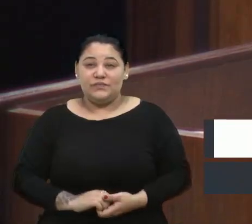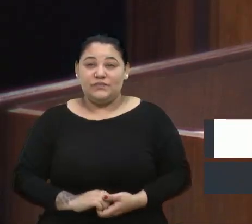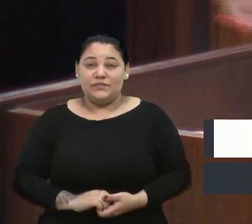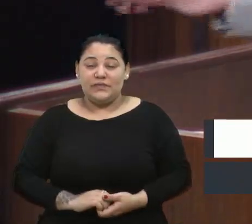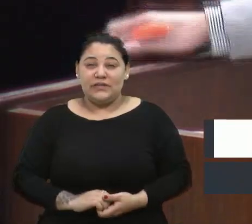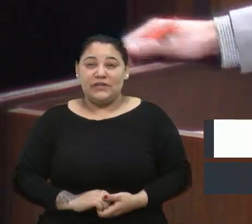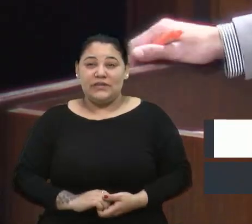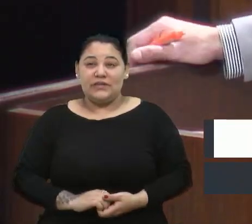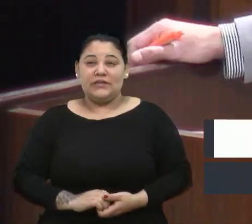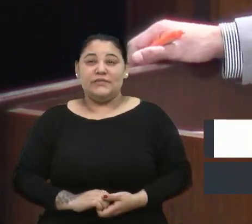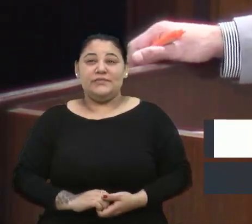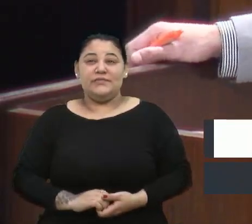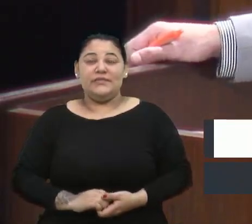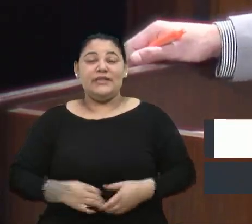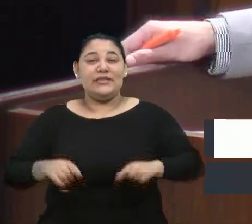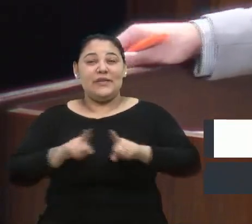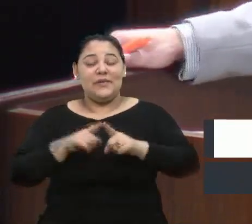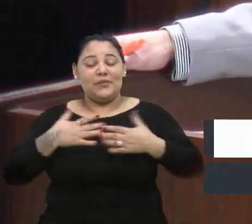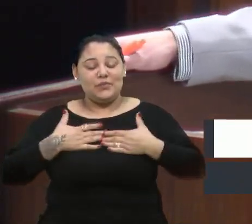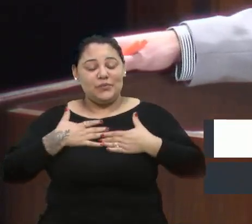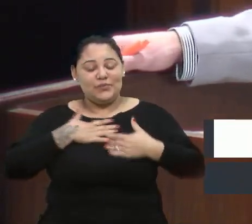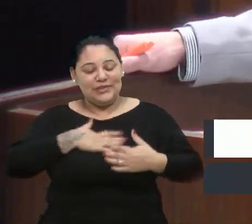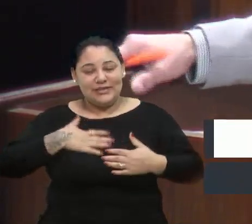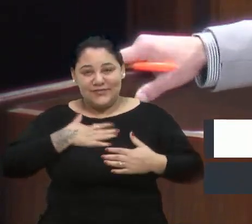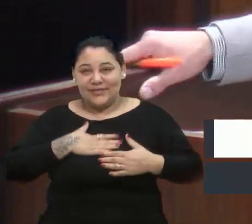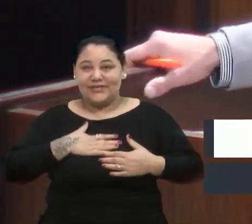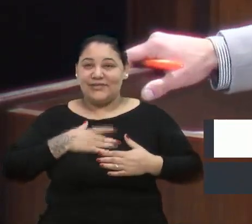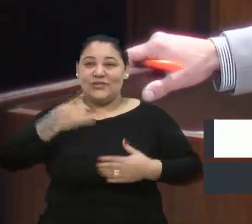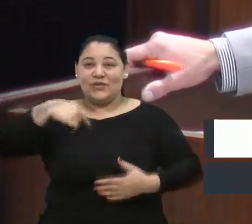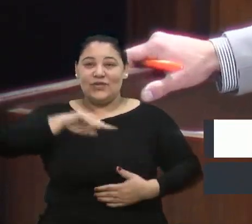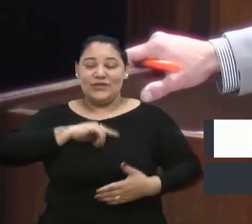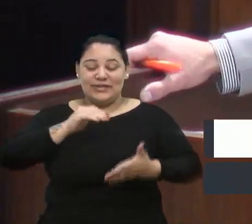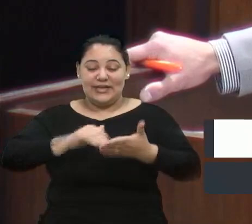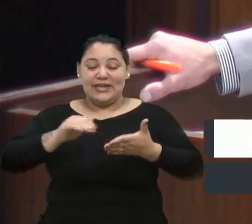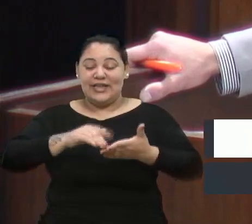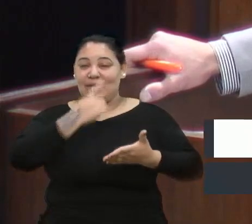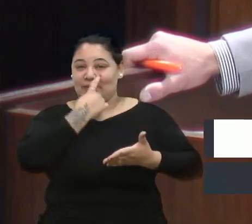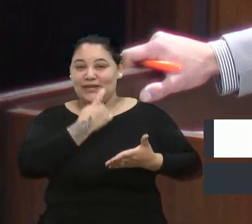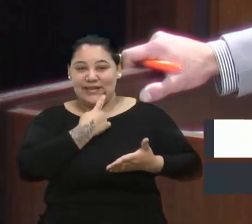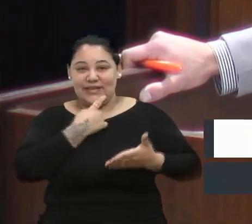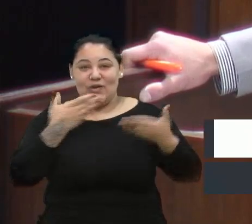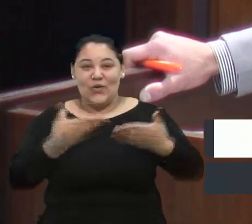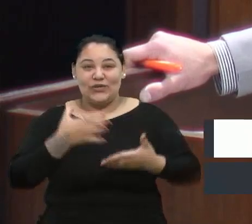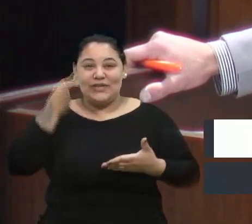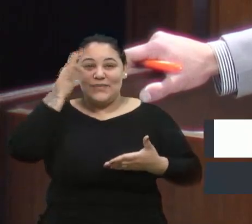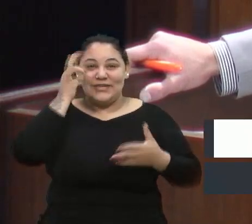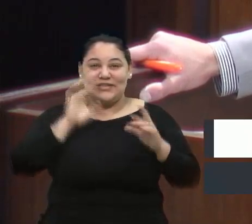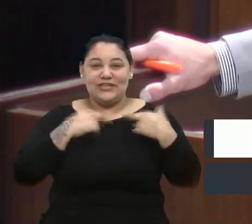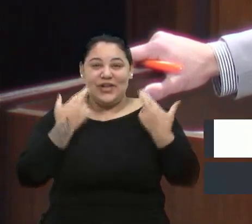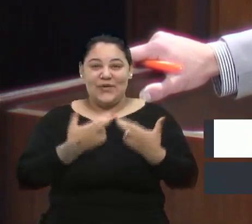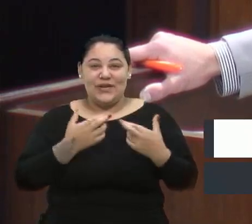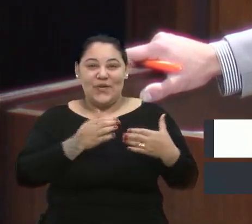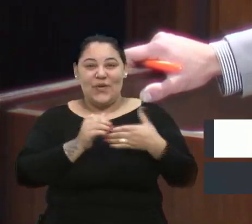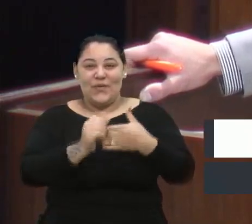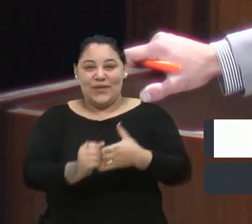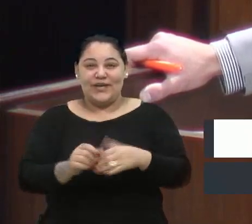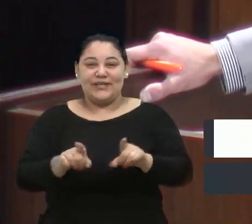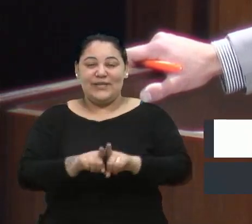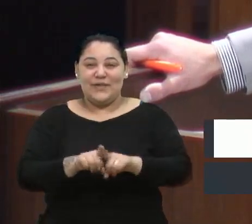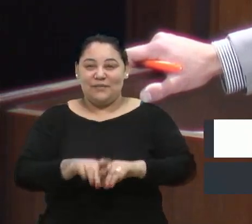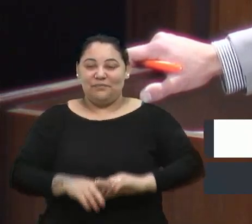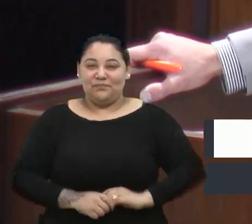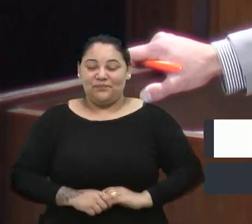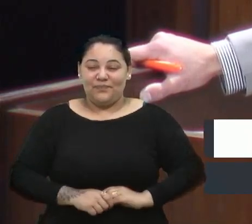e fico muito contente do nosso nobre secretário Wagner Petrini estar aqui na nossa sessão prestigiando. É uma